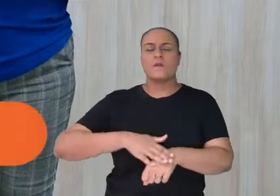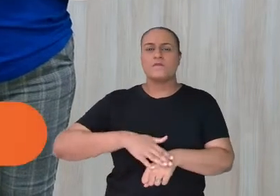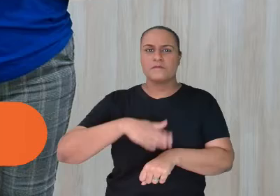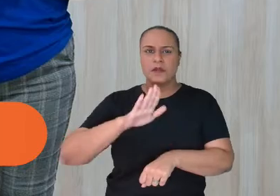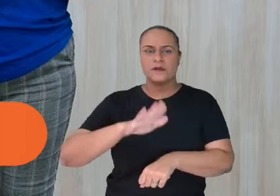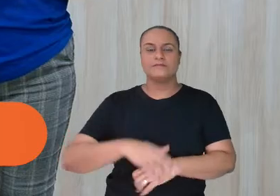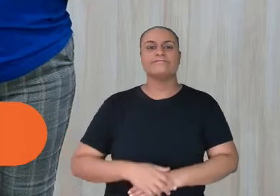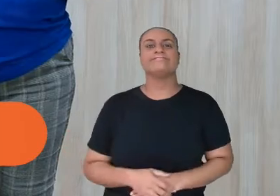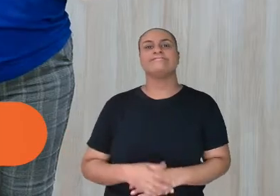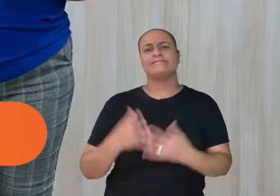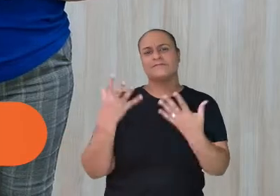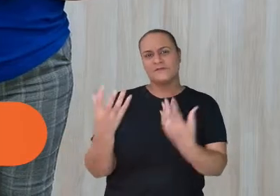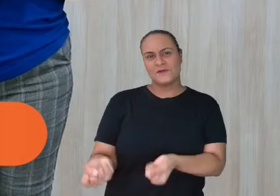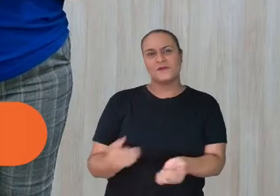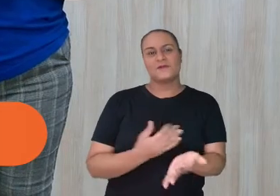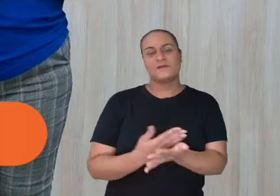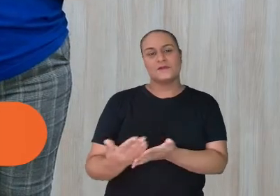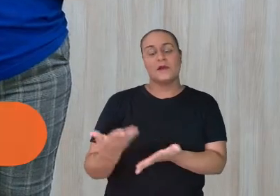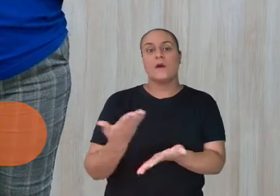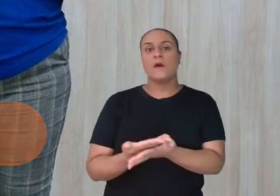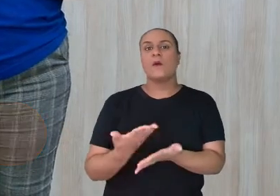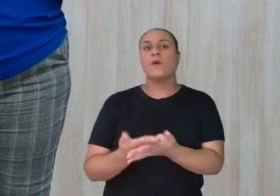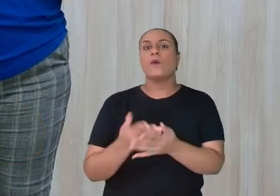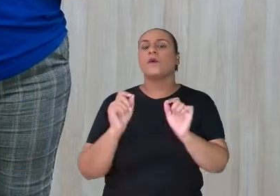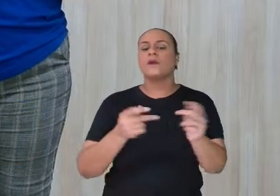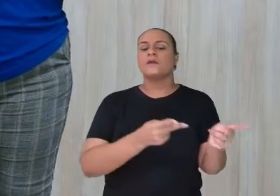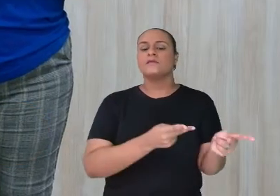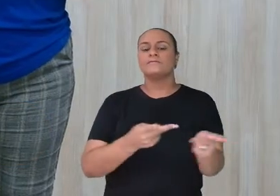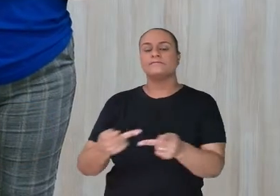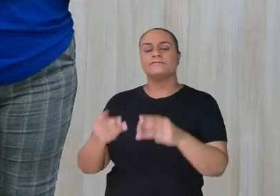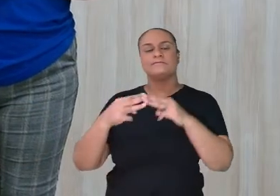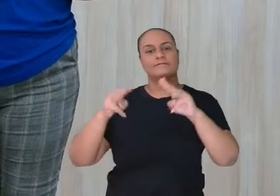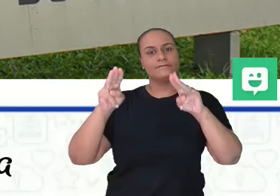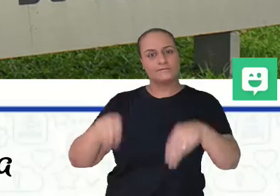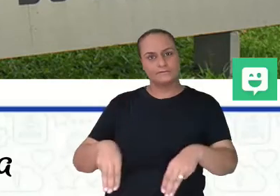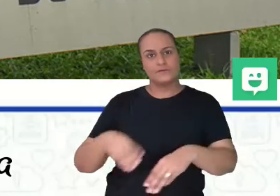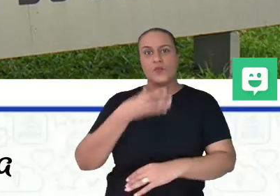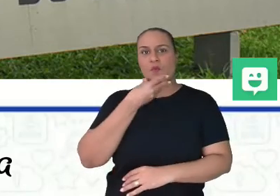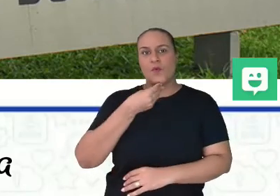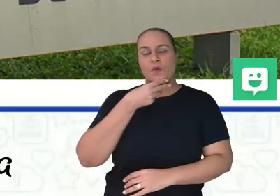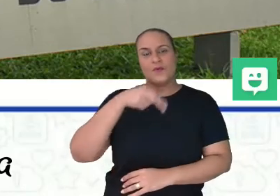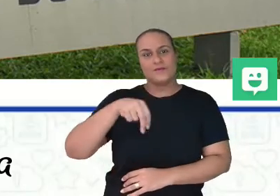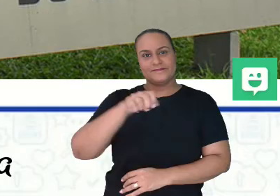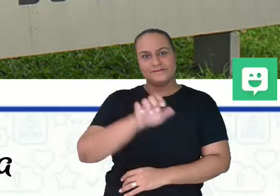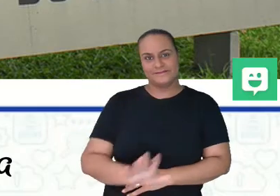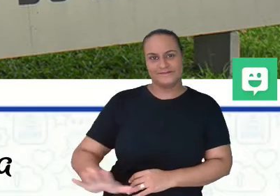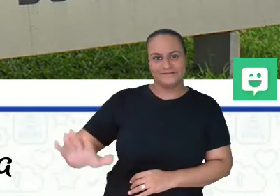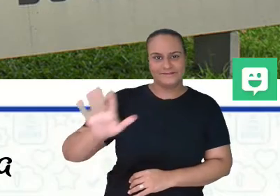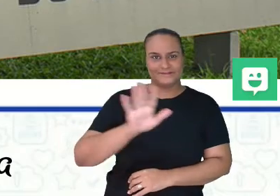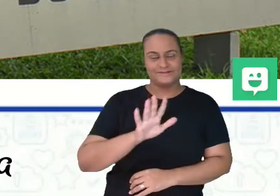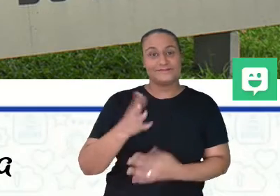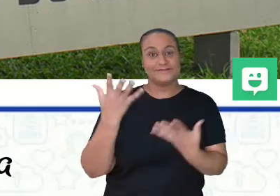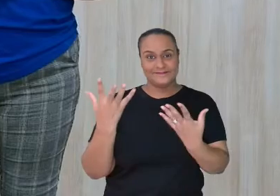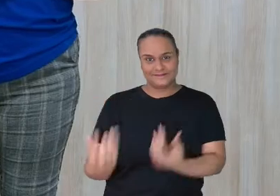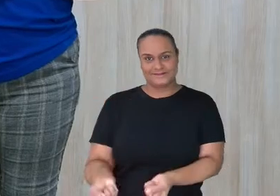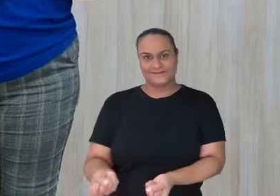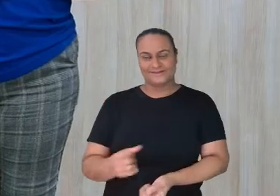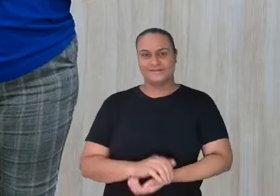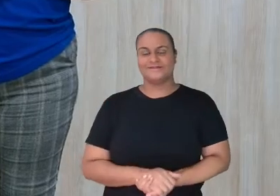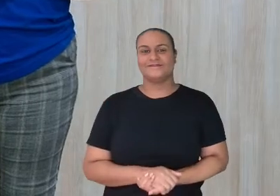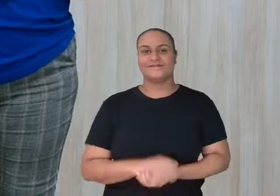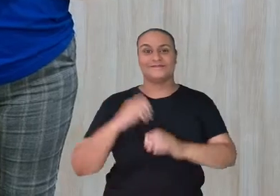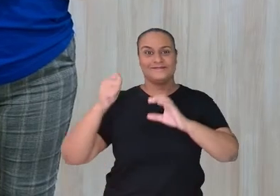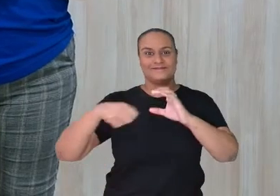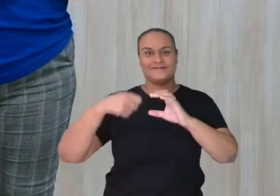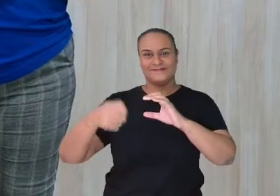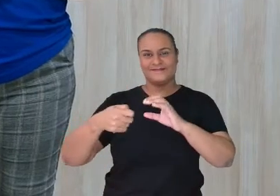vamos começar, né? Nossa aula hoje, que é uma visita ao Museu do Homem do Nordeste. Vamos lá? Roda